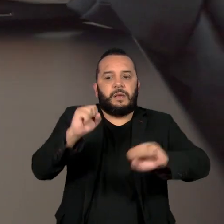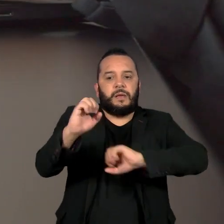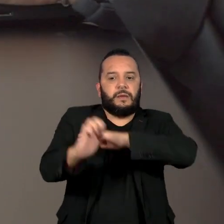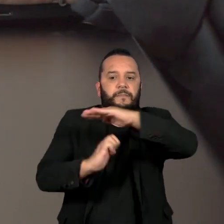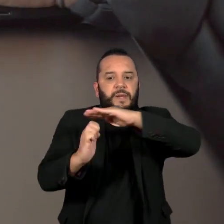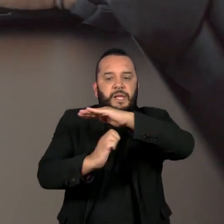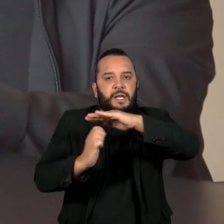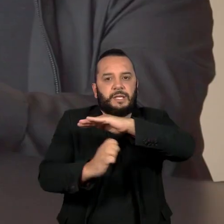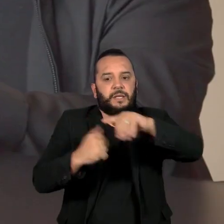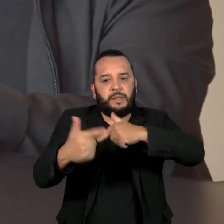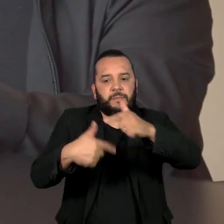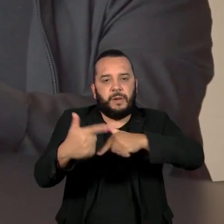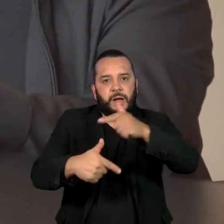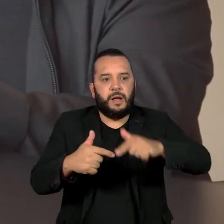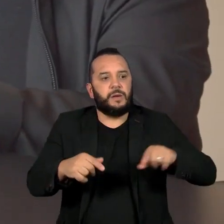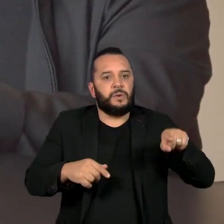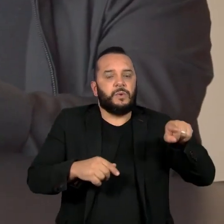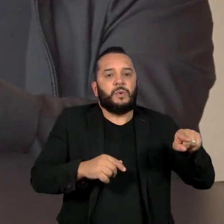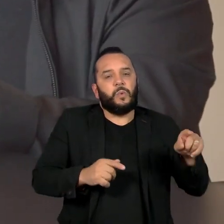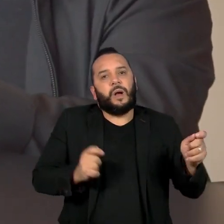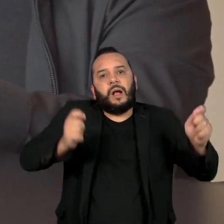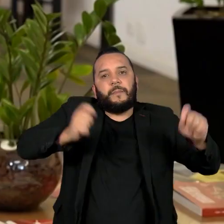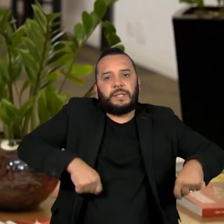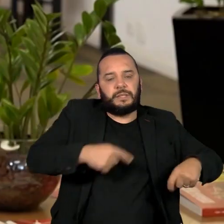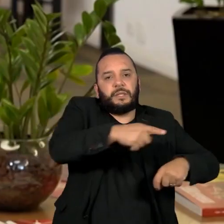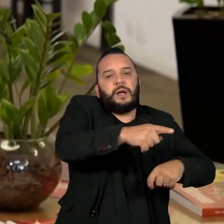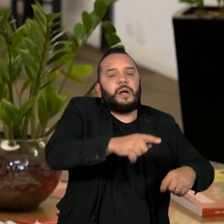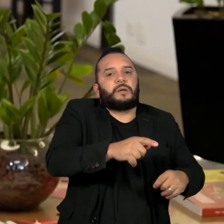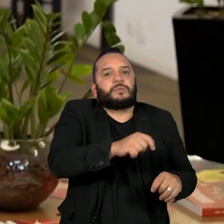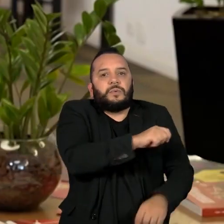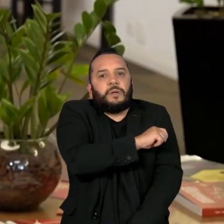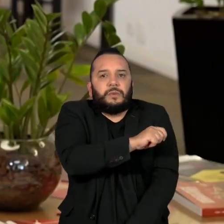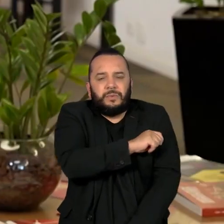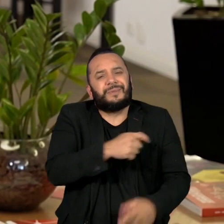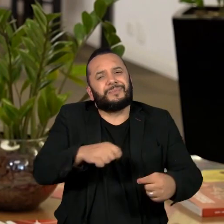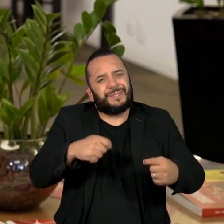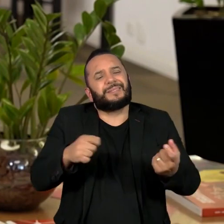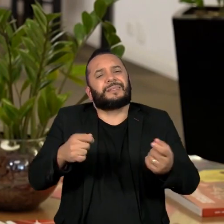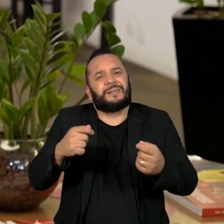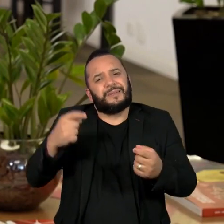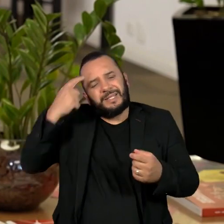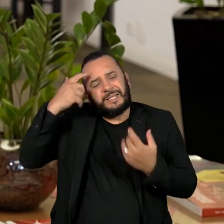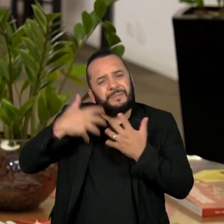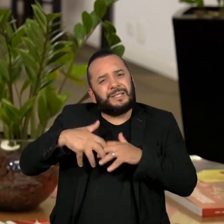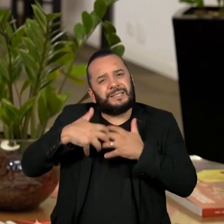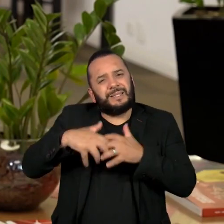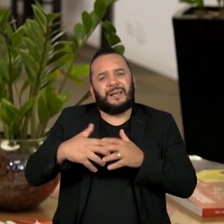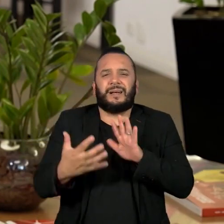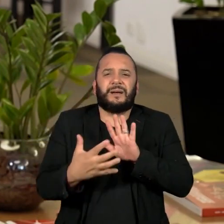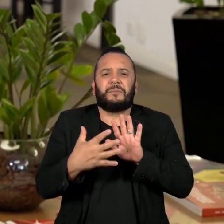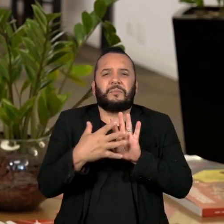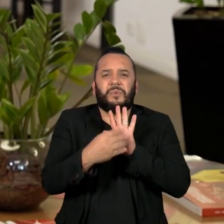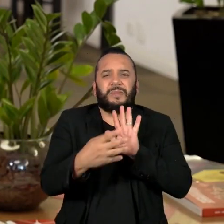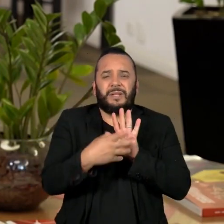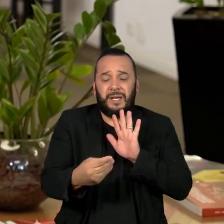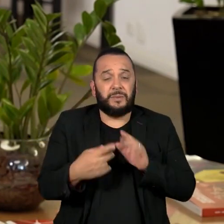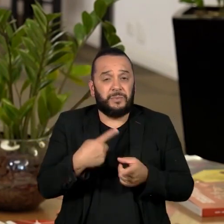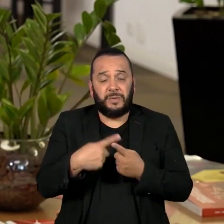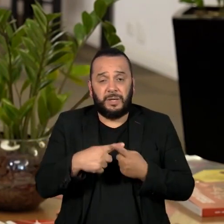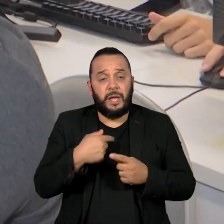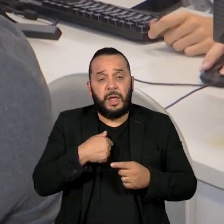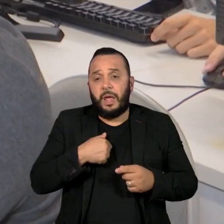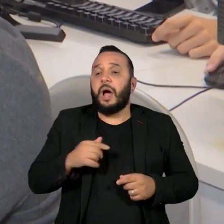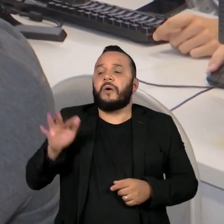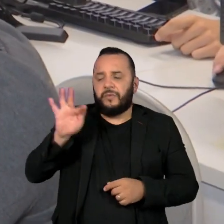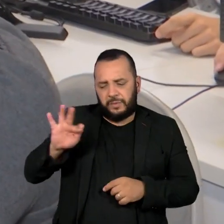competências e habilidades ao mesmo tempo. Então, acho que mais o modelo que precisa ser repensado do que afirmar que a universidade está